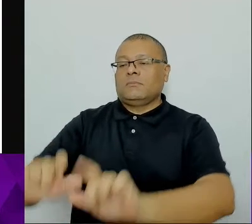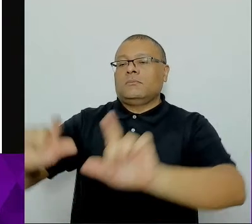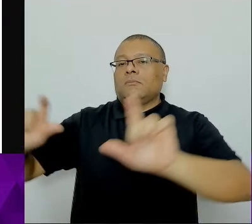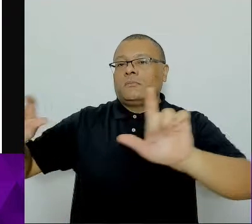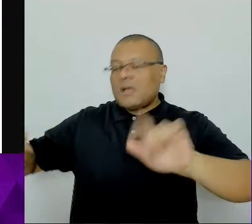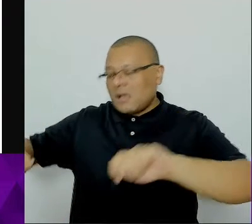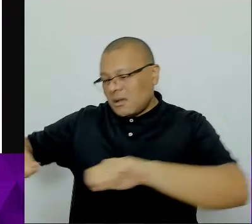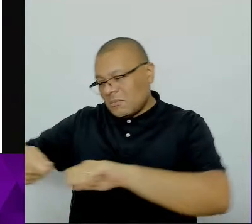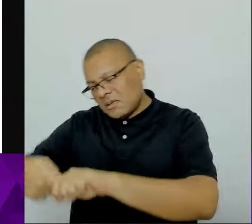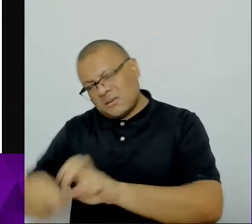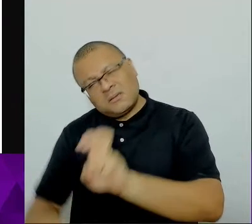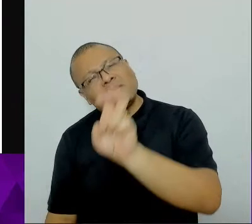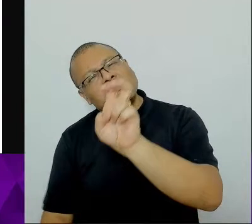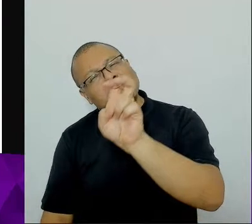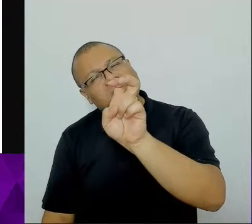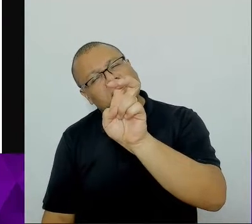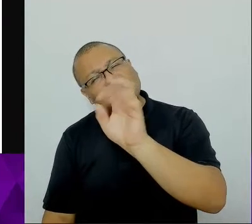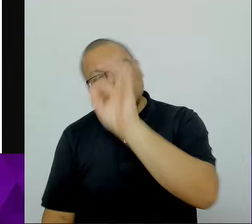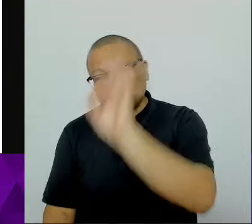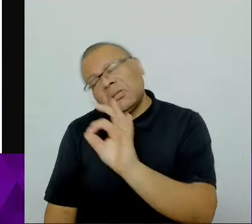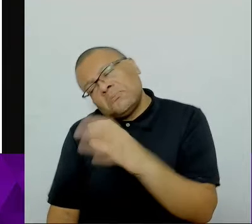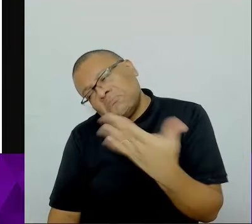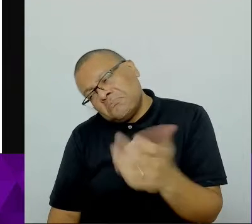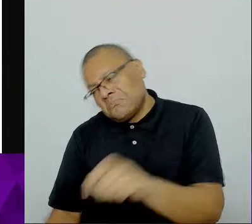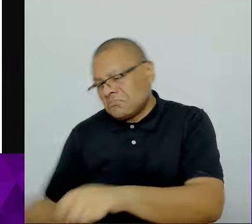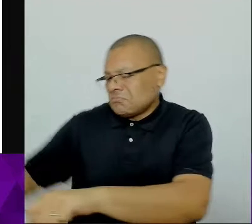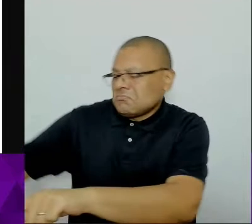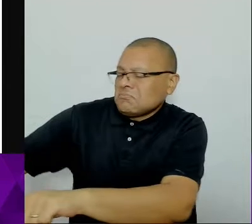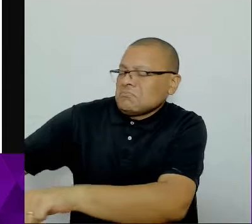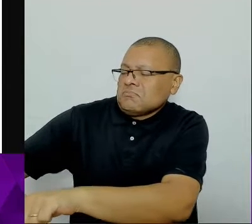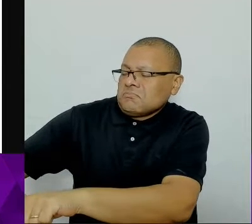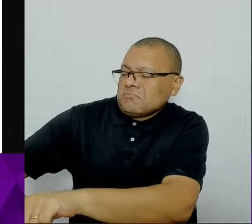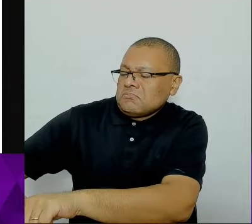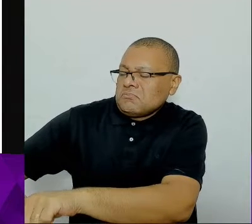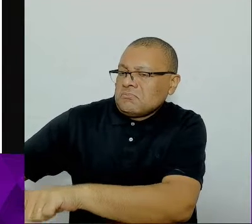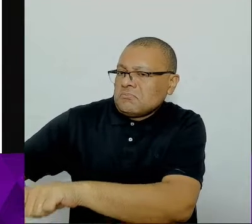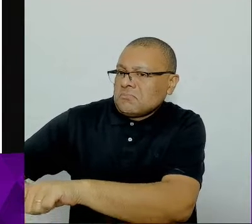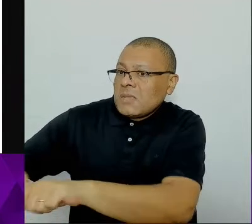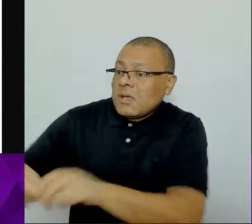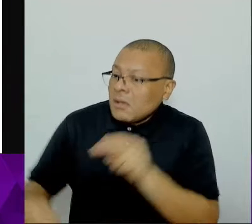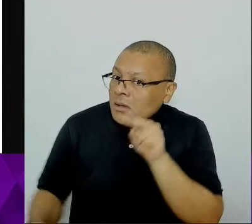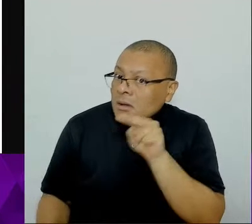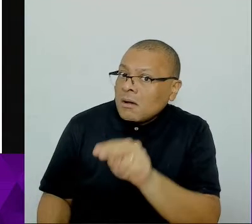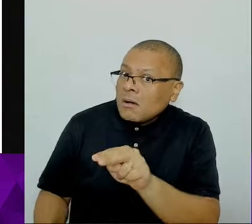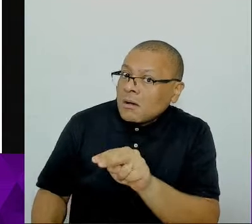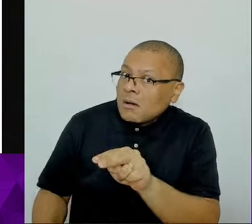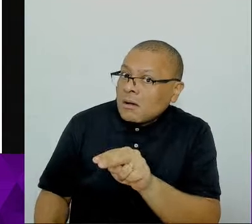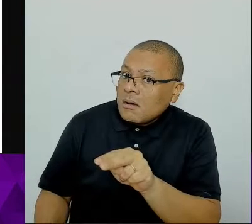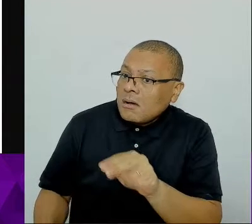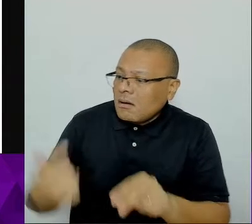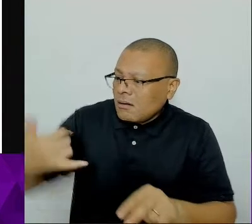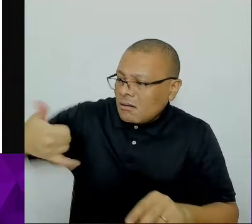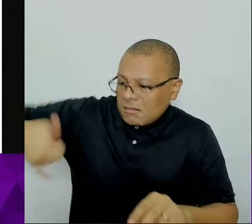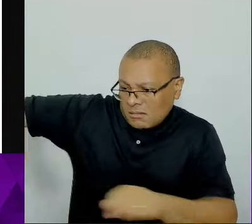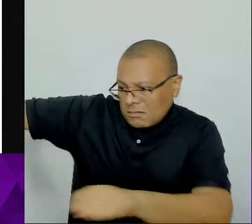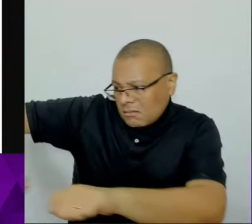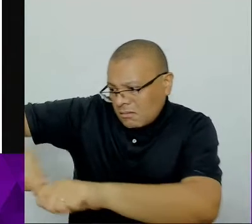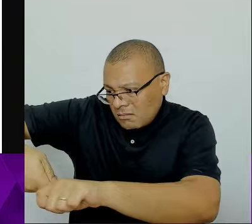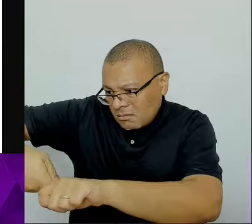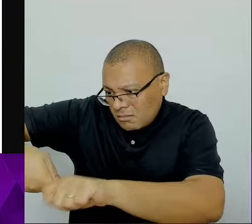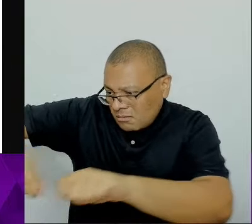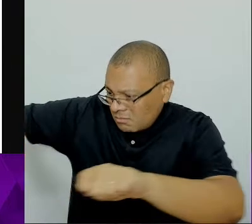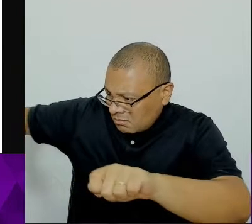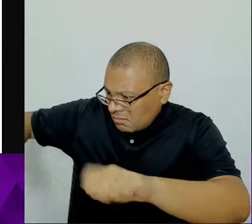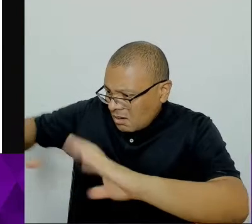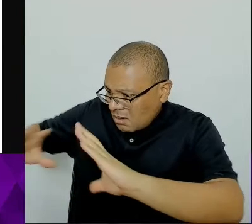lá, 5%. Né? Falei, tudo bem, vou carregar a bateria. E quando eu vejo o carregador de bateria do meu notebook